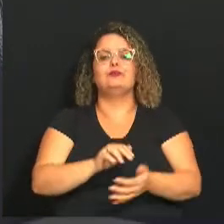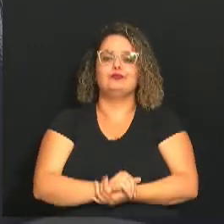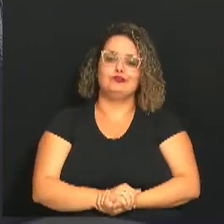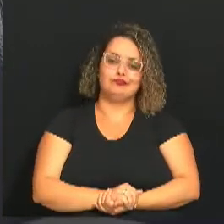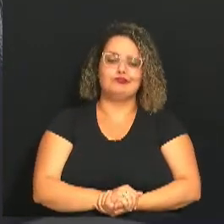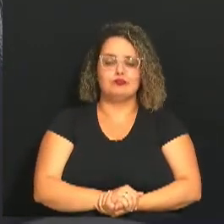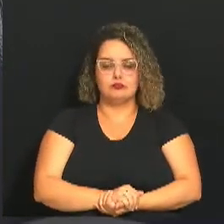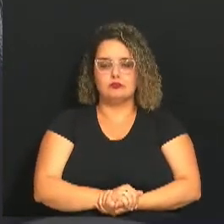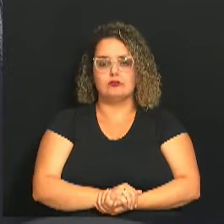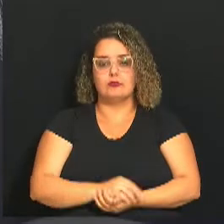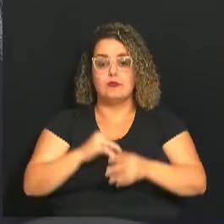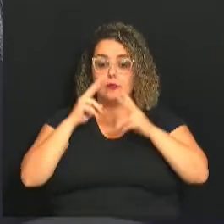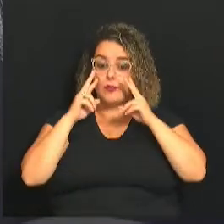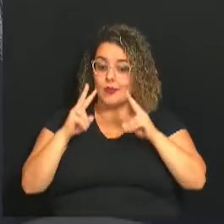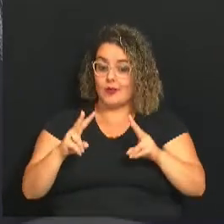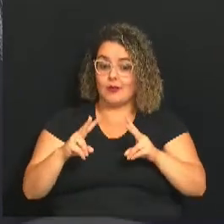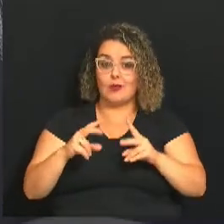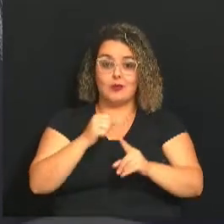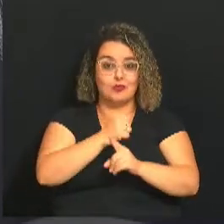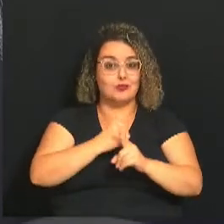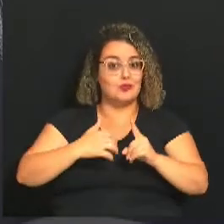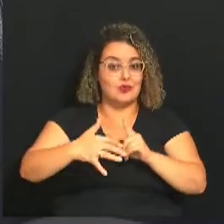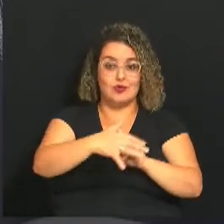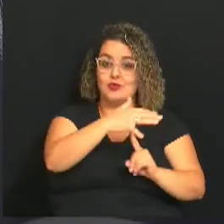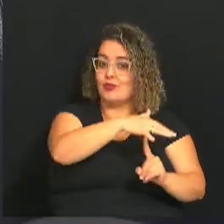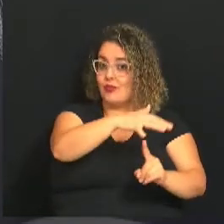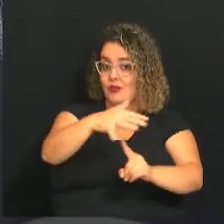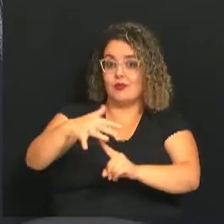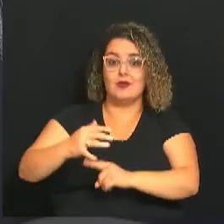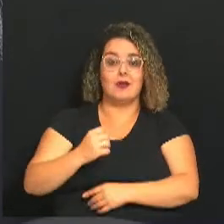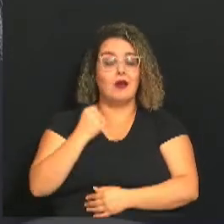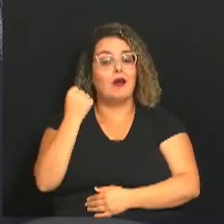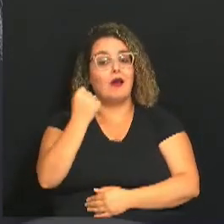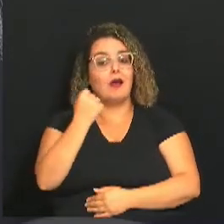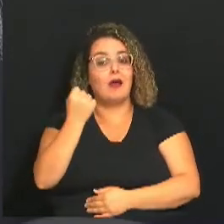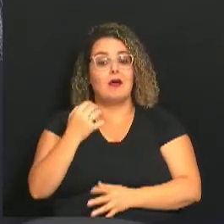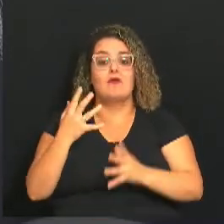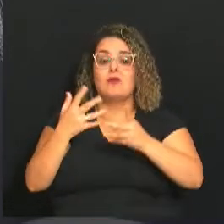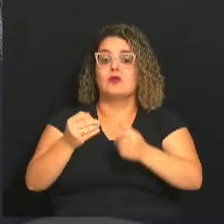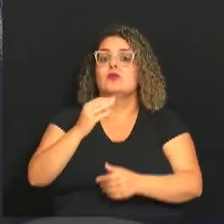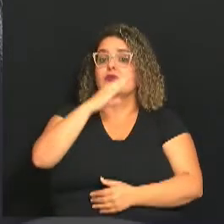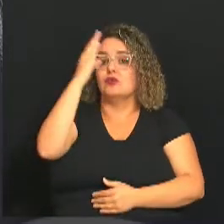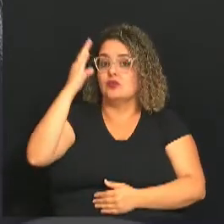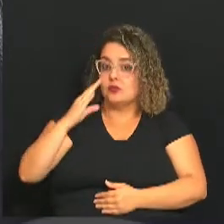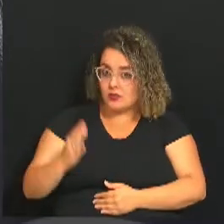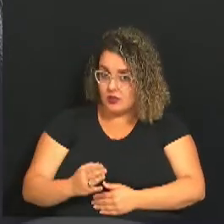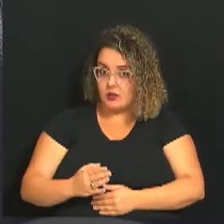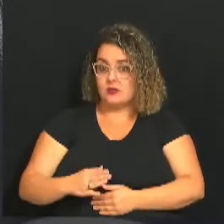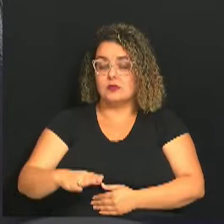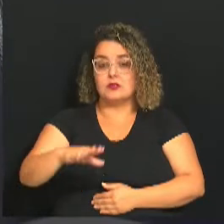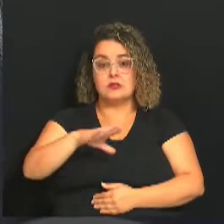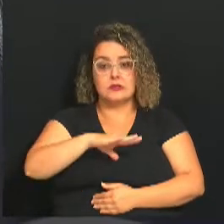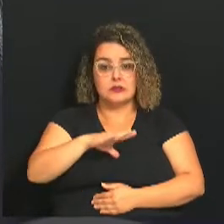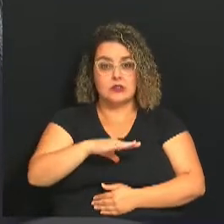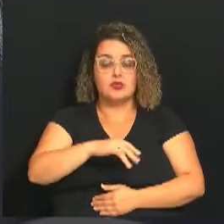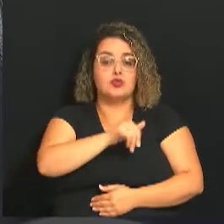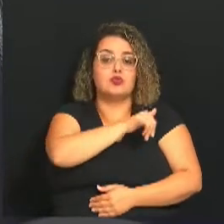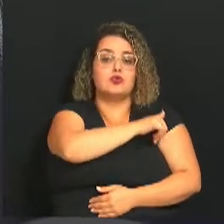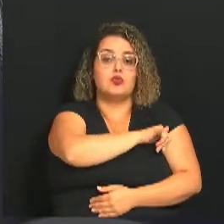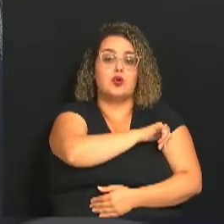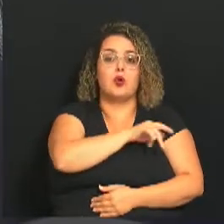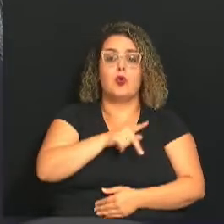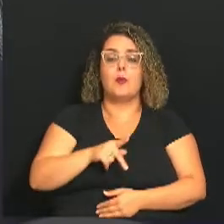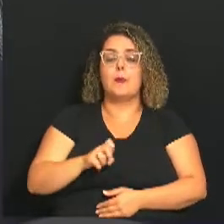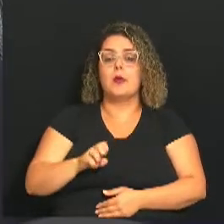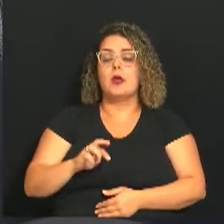socioambientais muito graves em todo o país, em particular na cidade de Petrópolis, né, onde 200